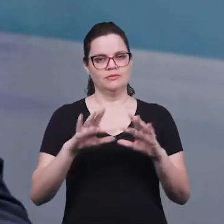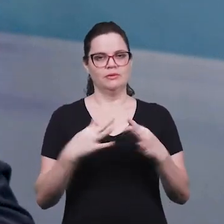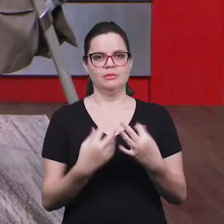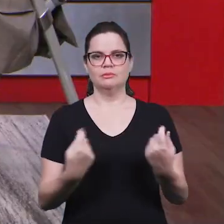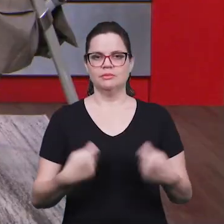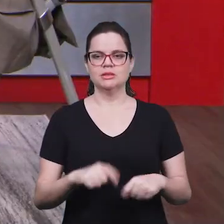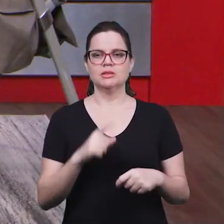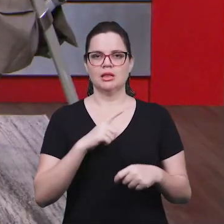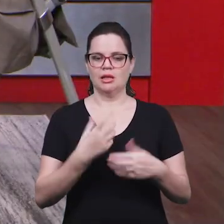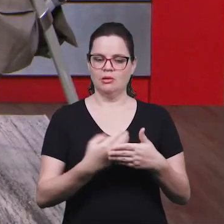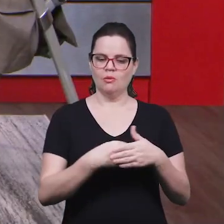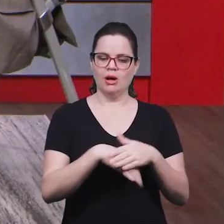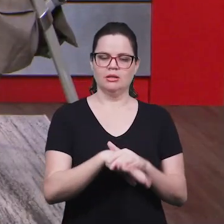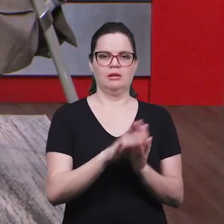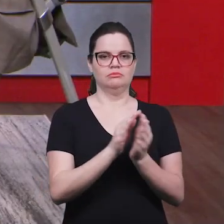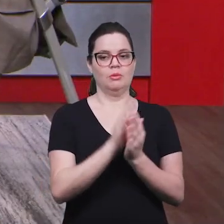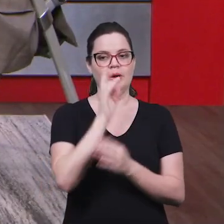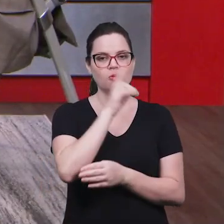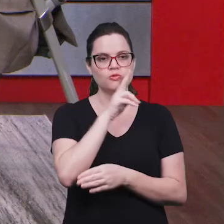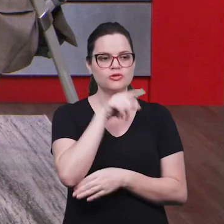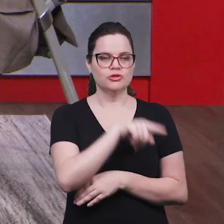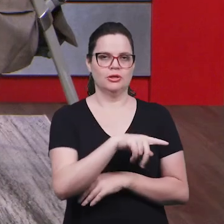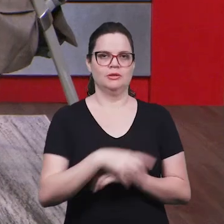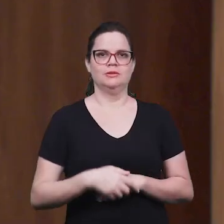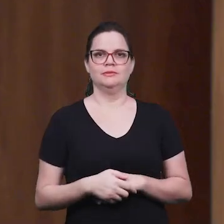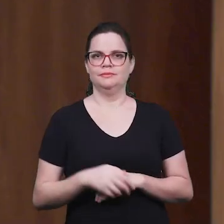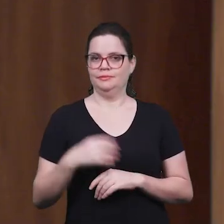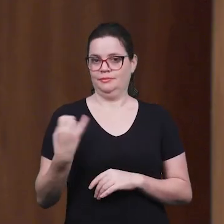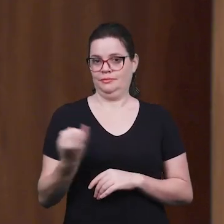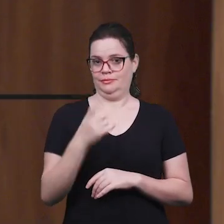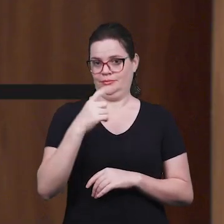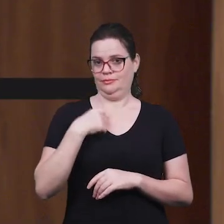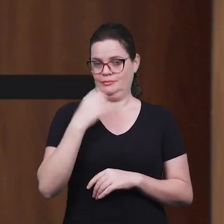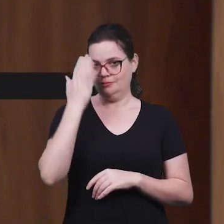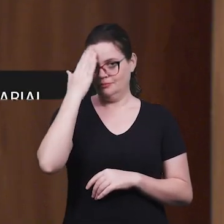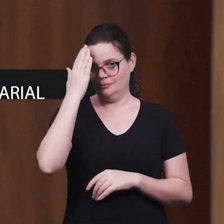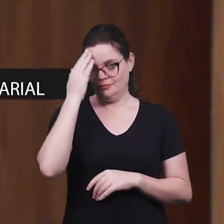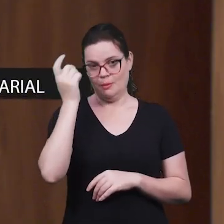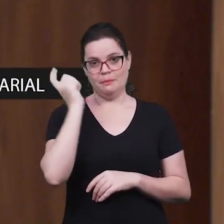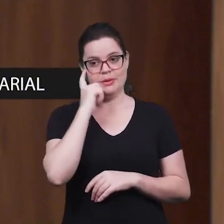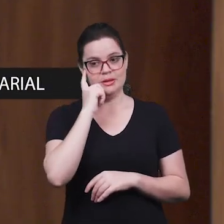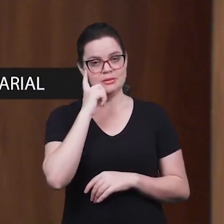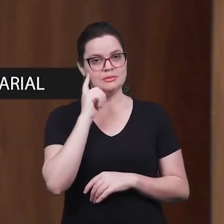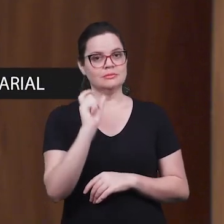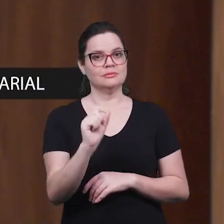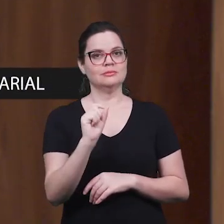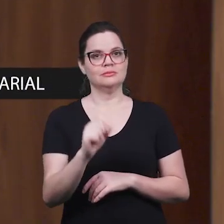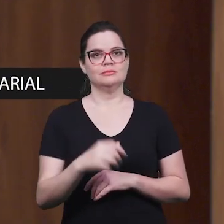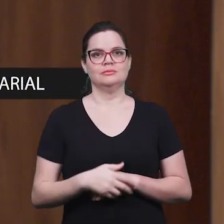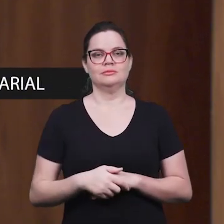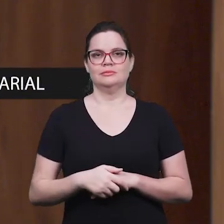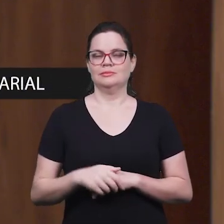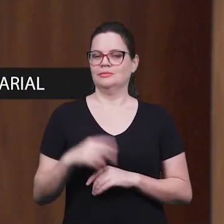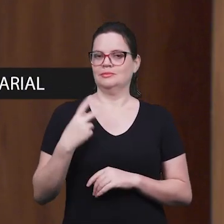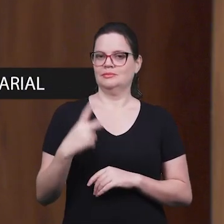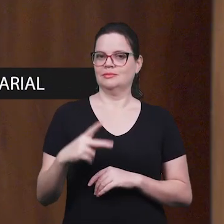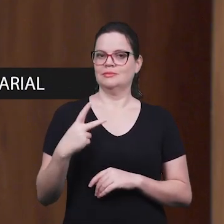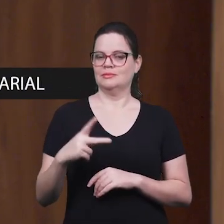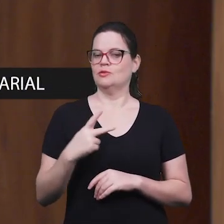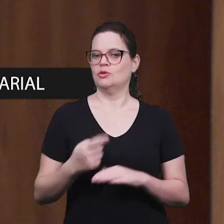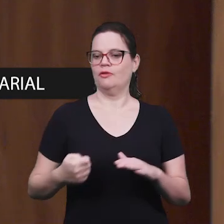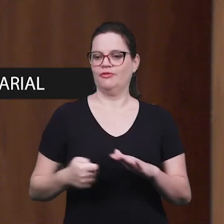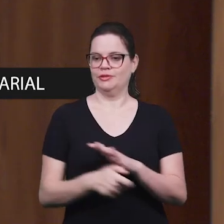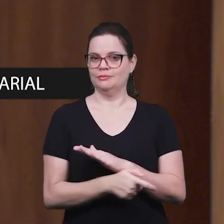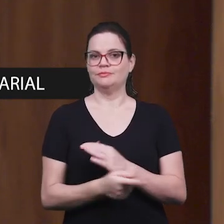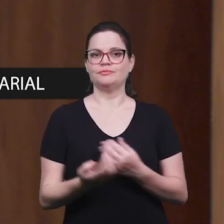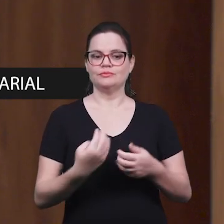emergência. Isso é muito importante, né? Você que está nos ouvindo, já vai pensando na sua